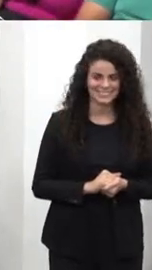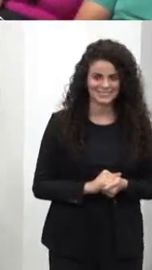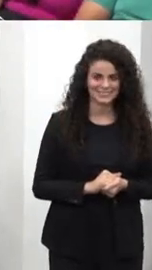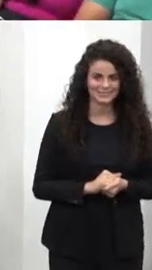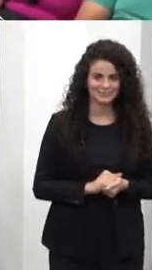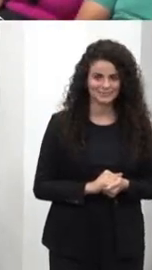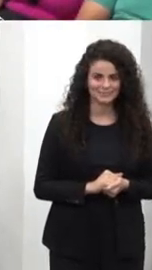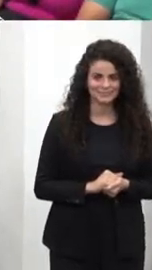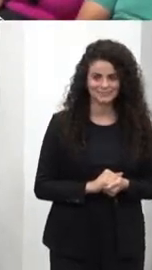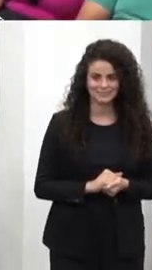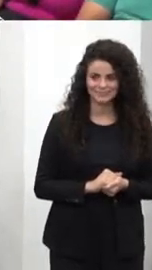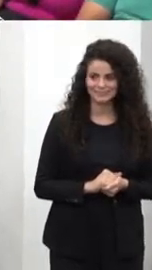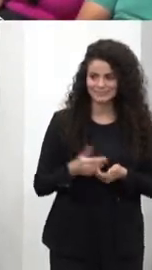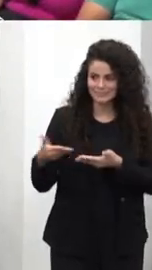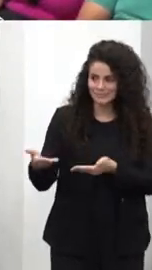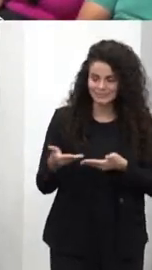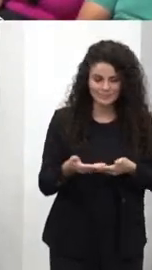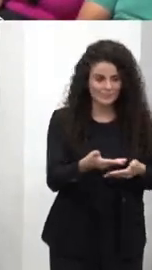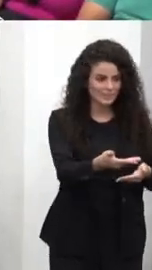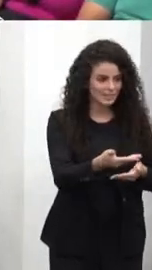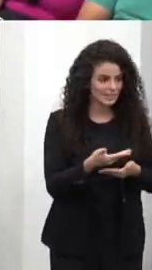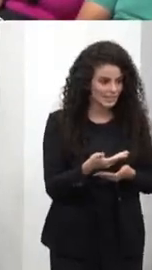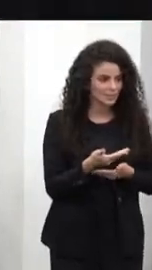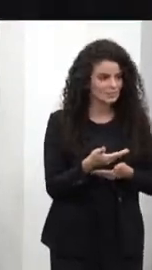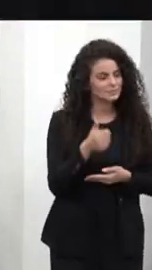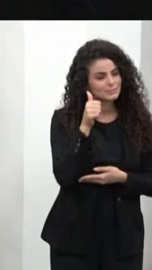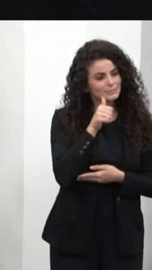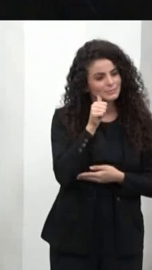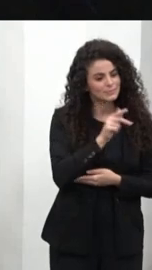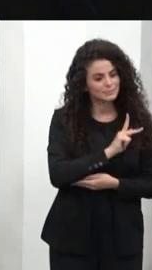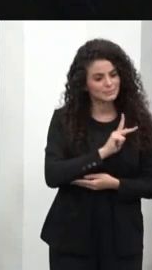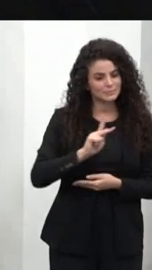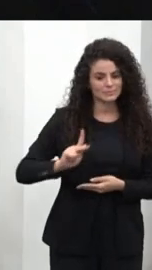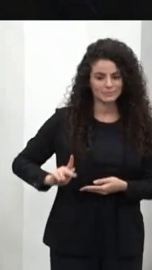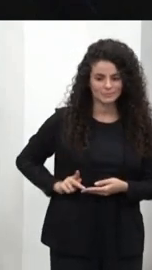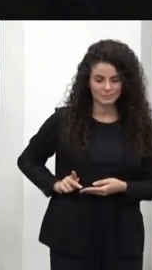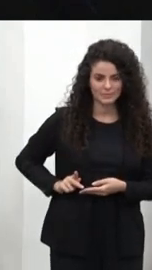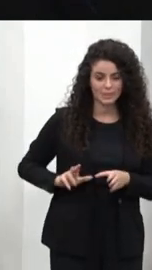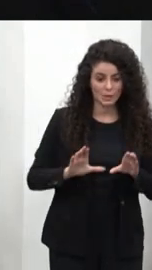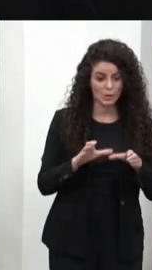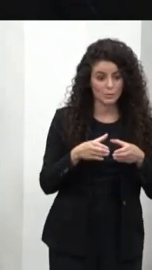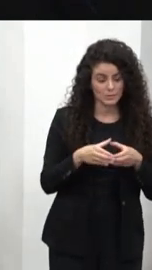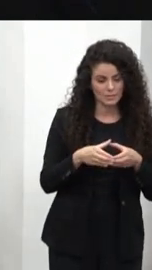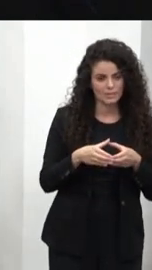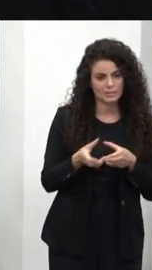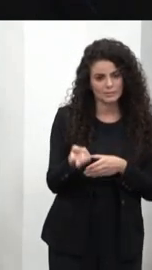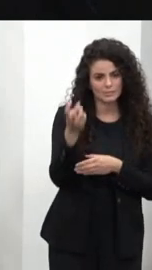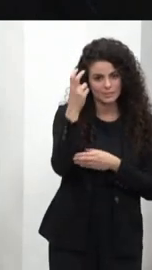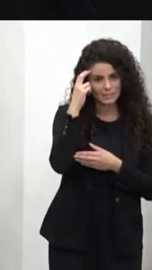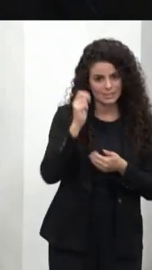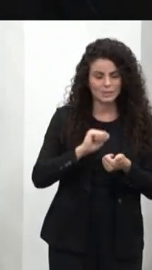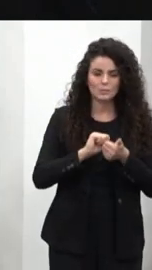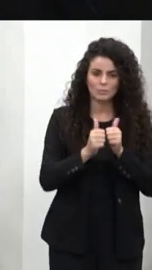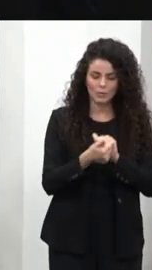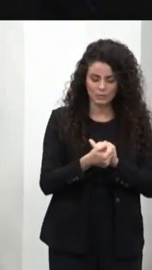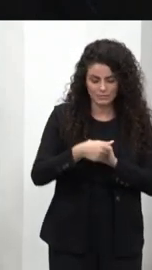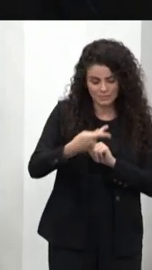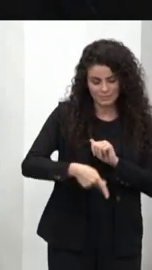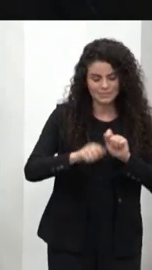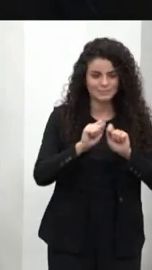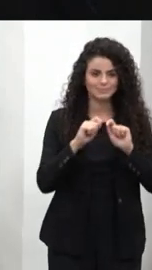este cerimonial convida a excelentíssima senhora presidente da Comissão de educação cultura e desporto da Assembleia